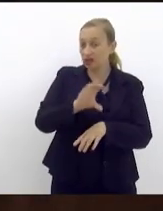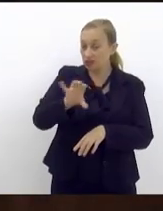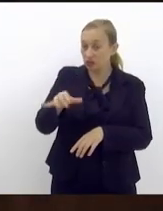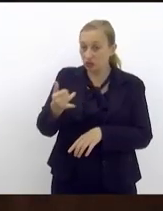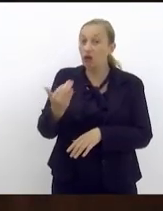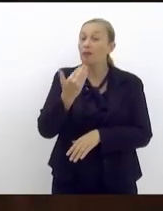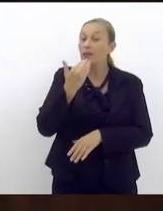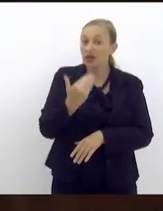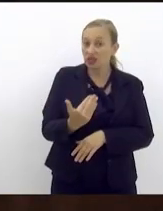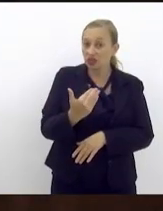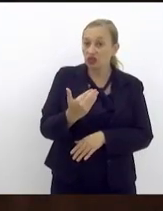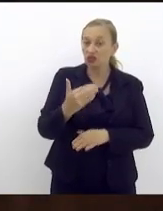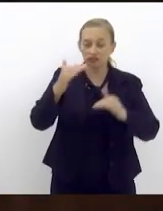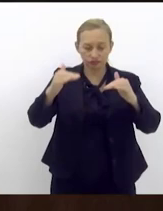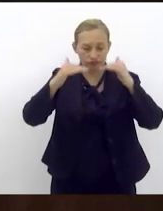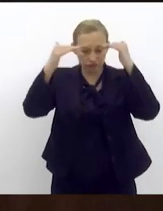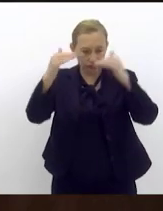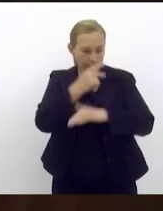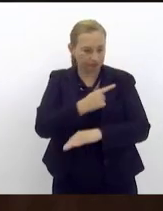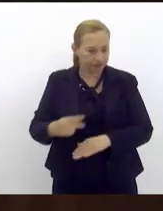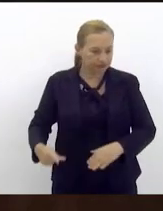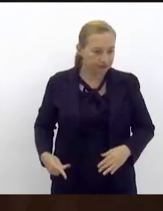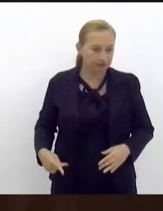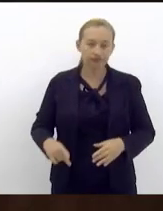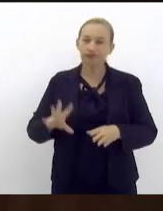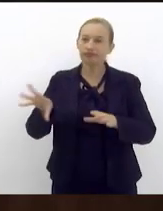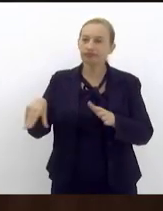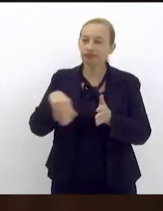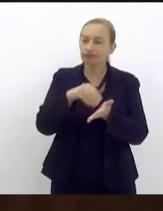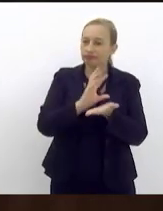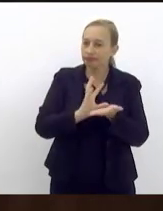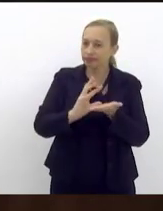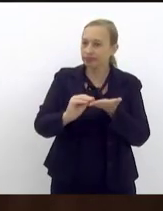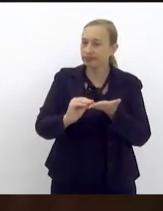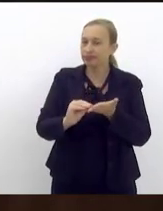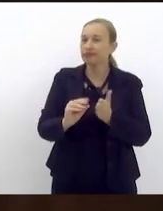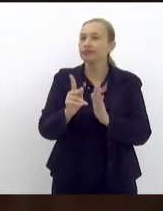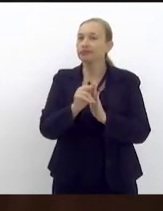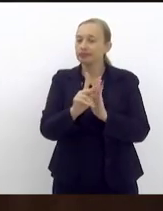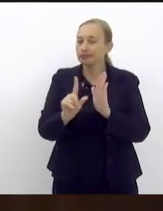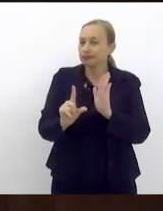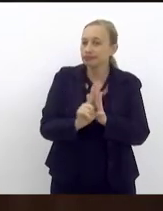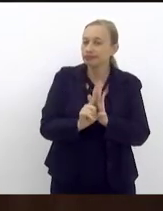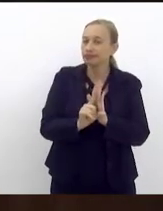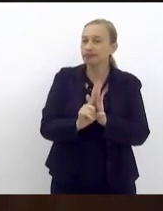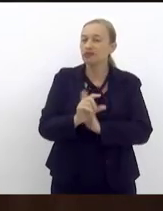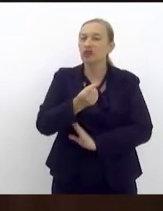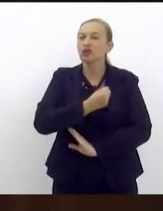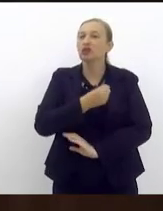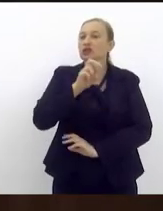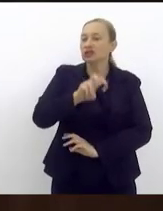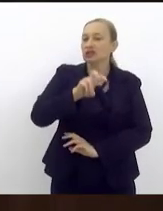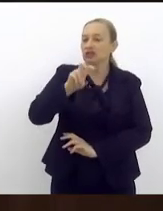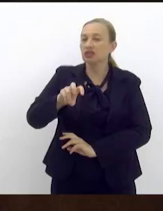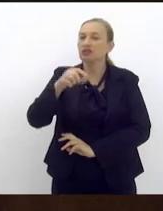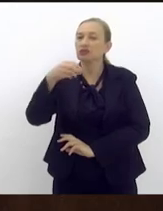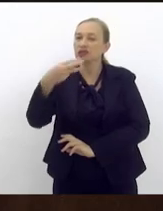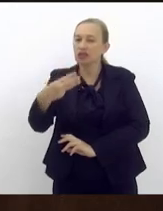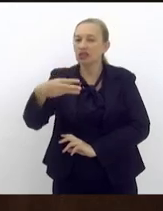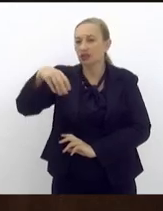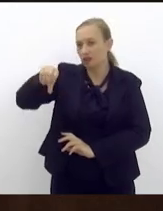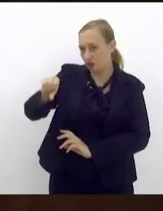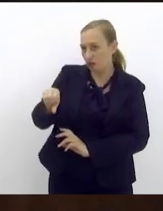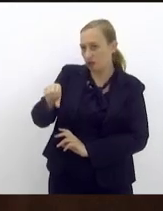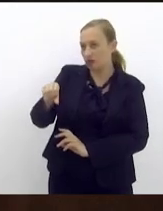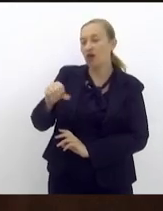pedindo a vossa excelência que colocassem pauta um projeto de lei que é o número 5539 eu vou